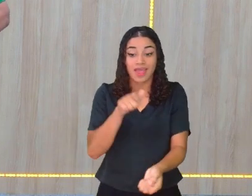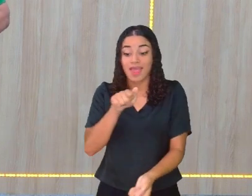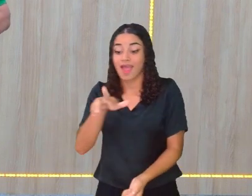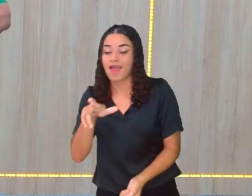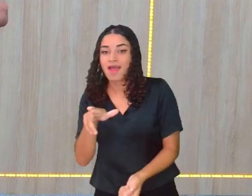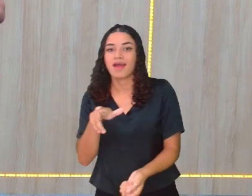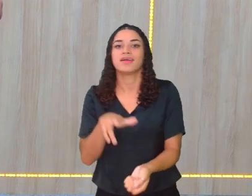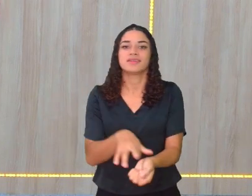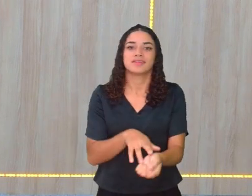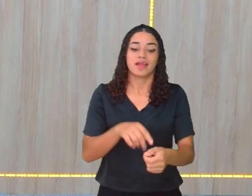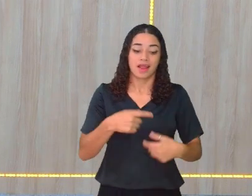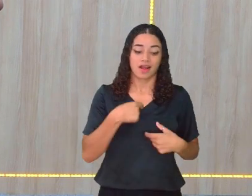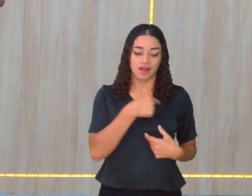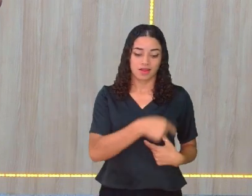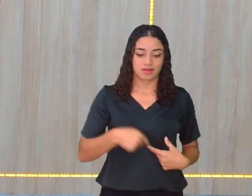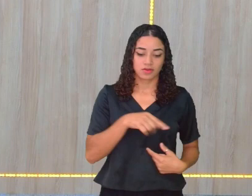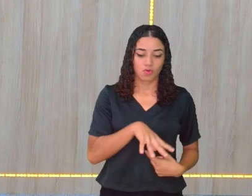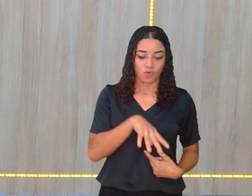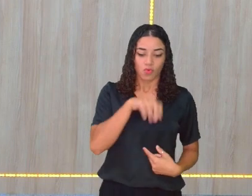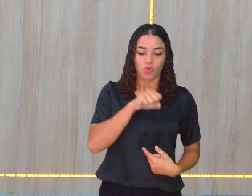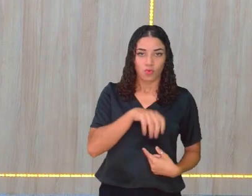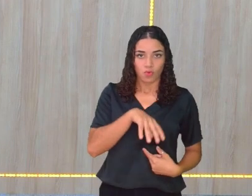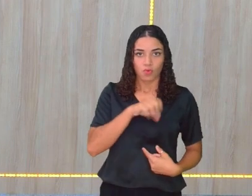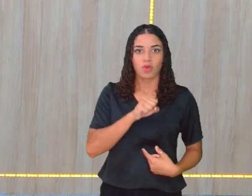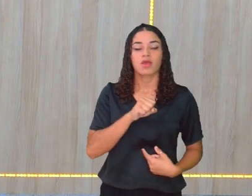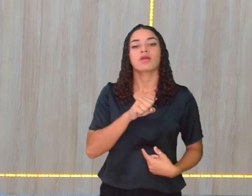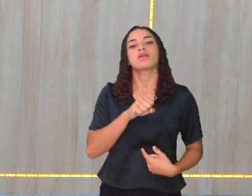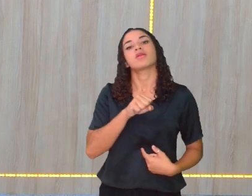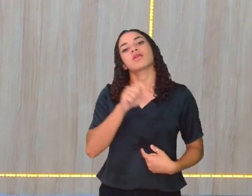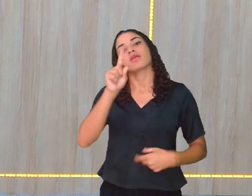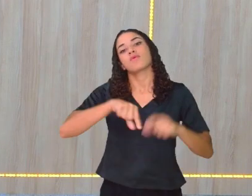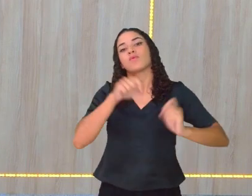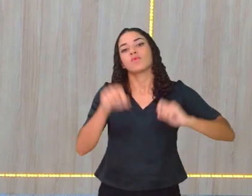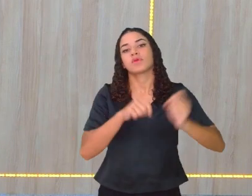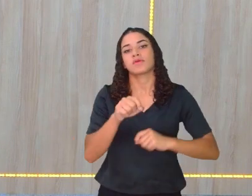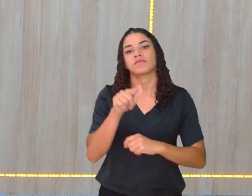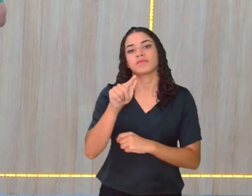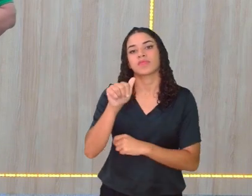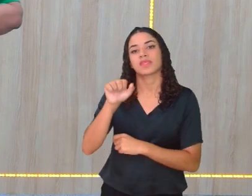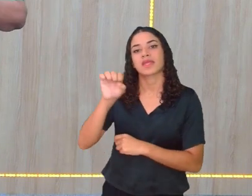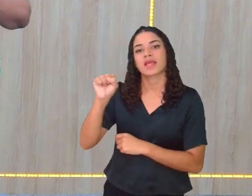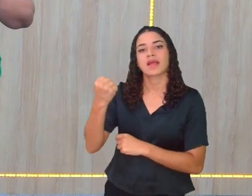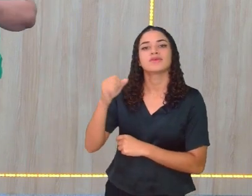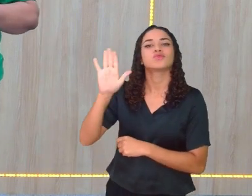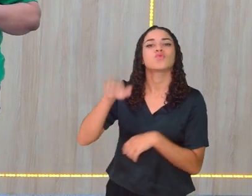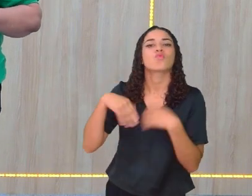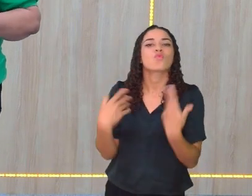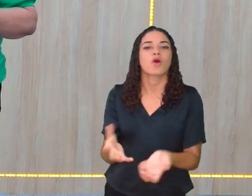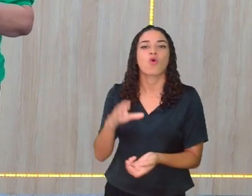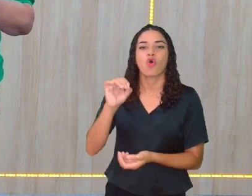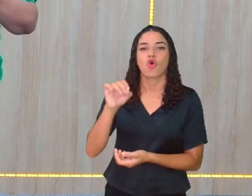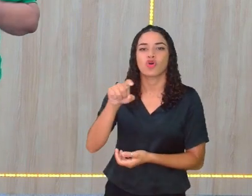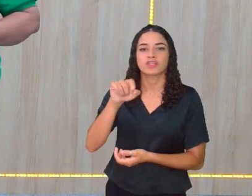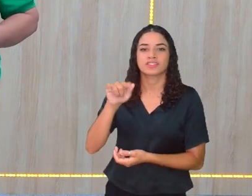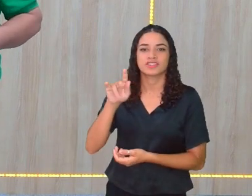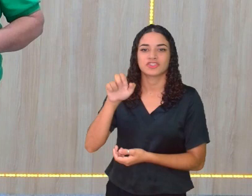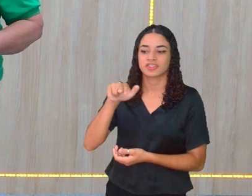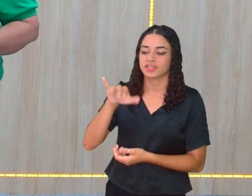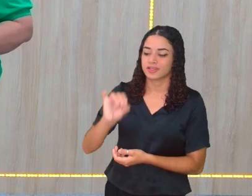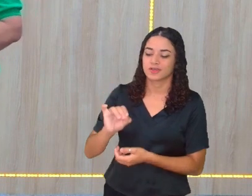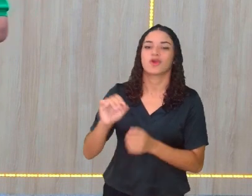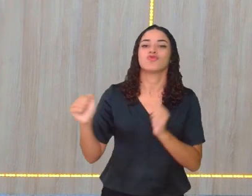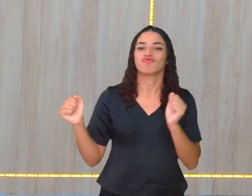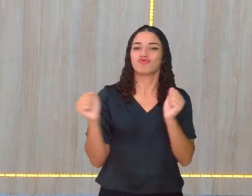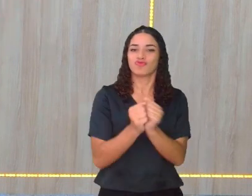nos nossos pulmões foi selecionado o gás mais importante da vida, que é o gás oxigênio. E esse gás oxigênio, juntamente com